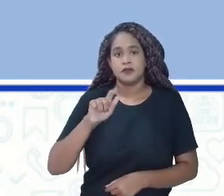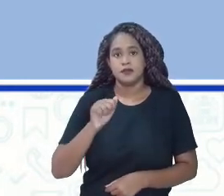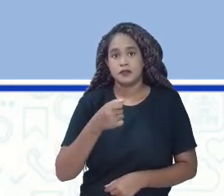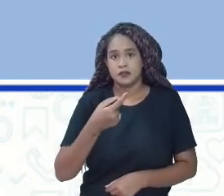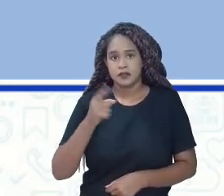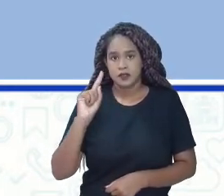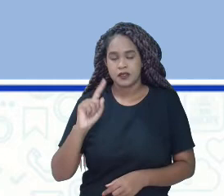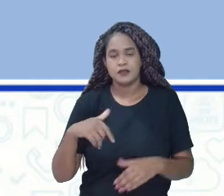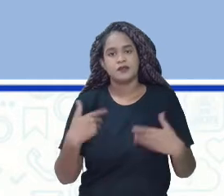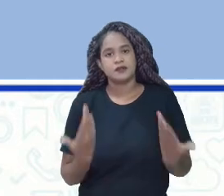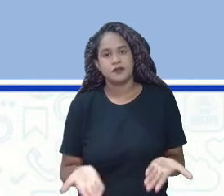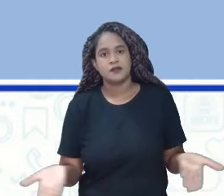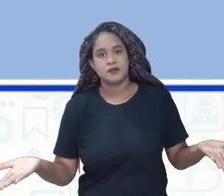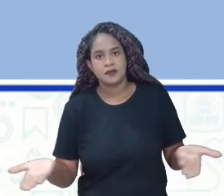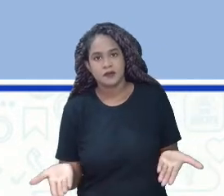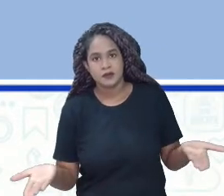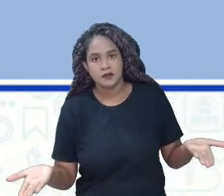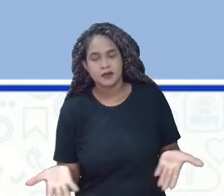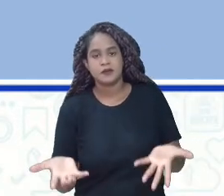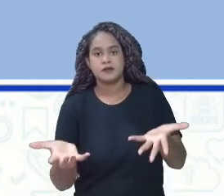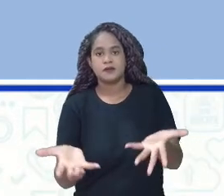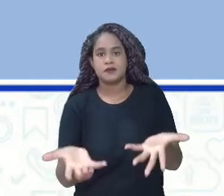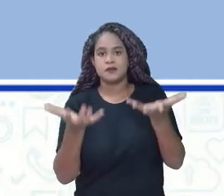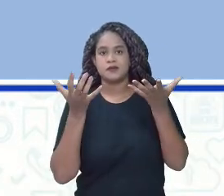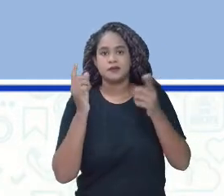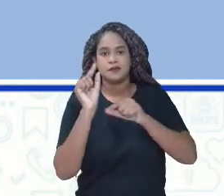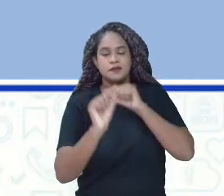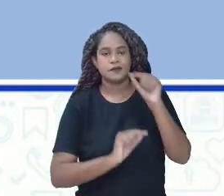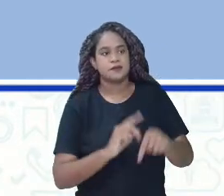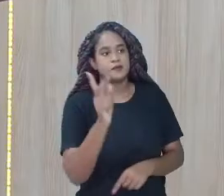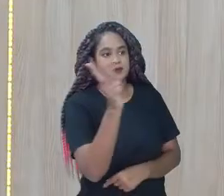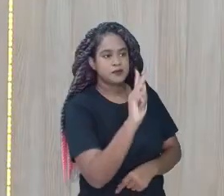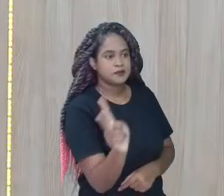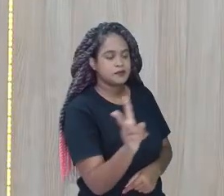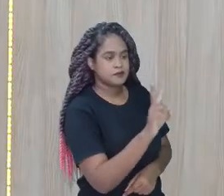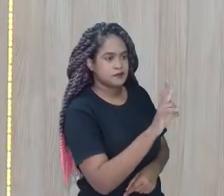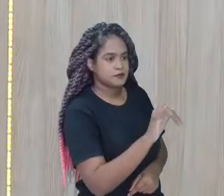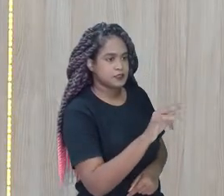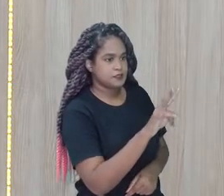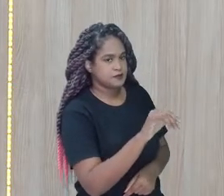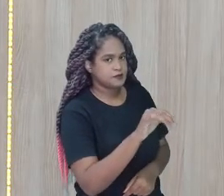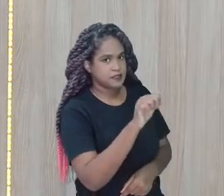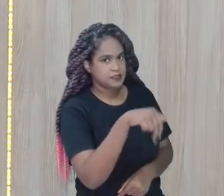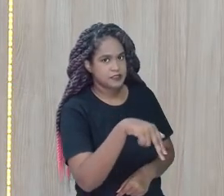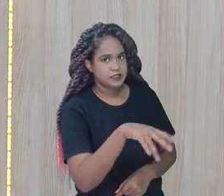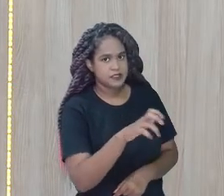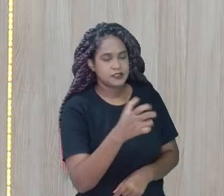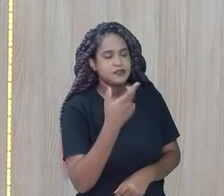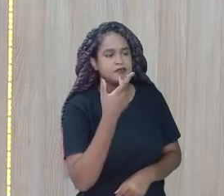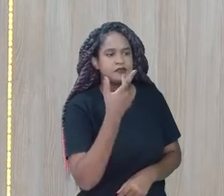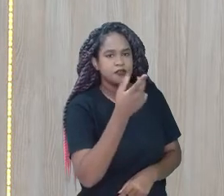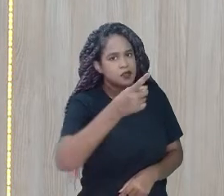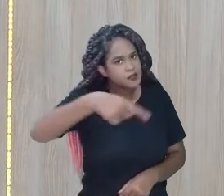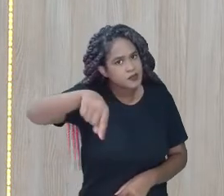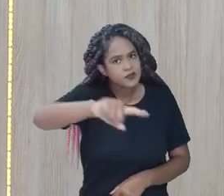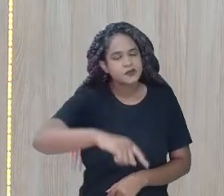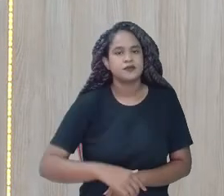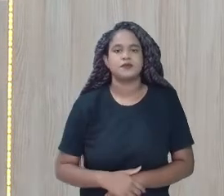momento, eu gostaria de passar para a professora Viviane, dar um alô aí para vocês.